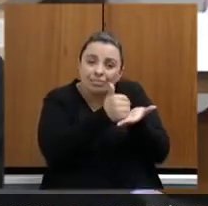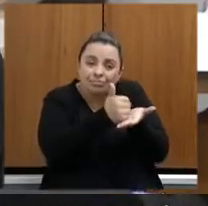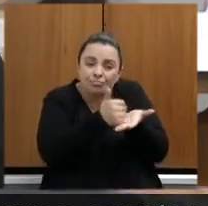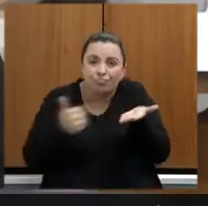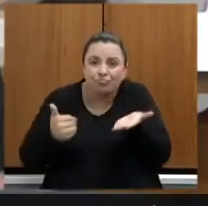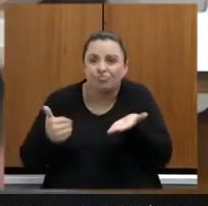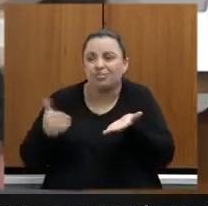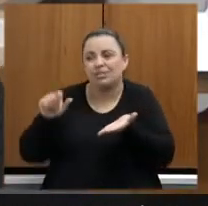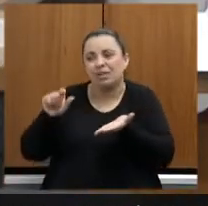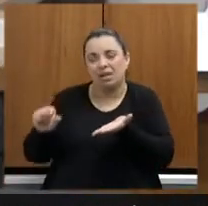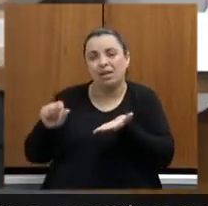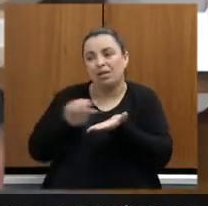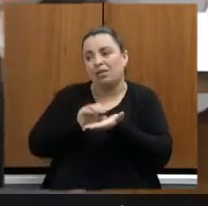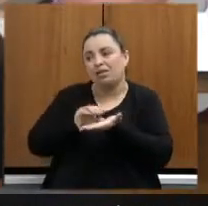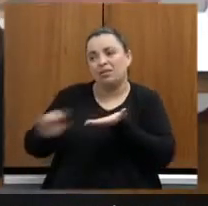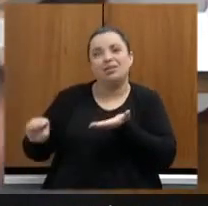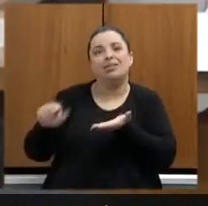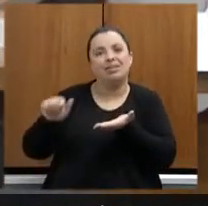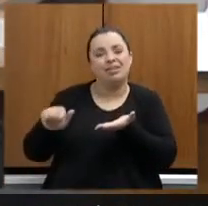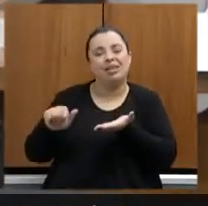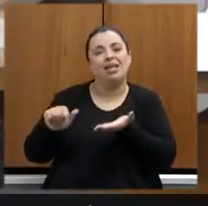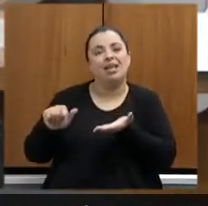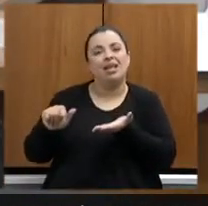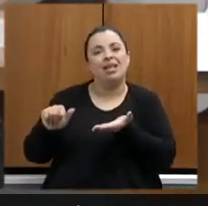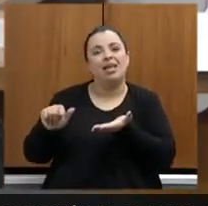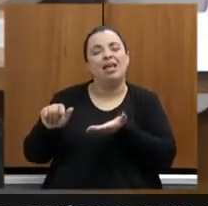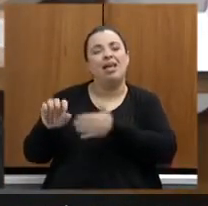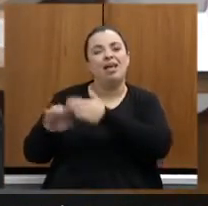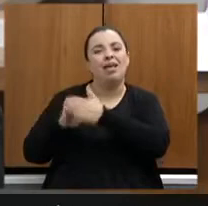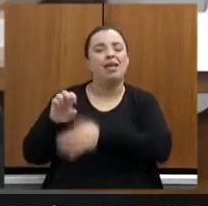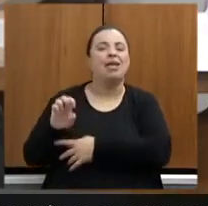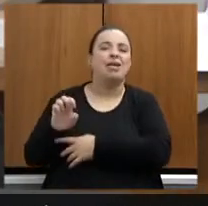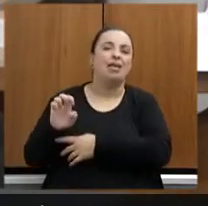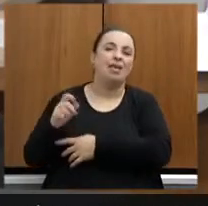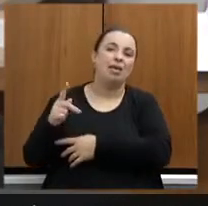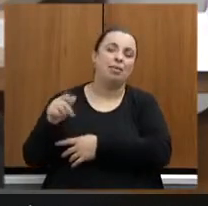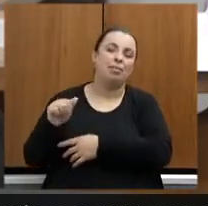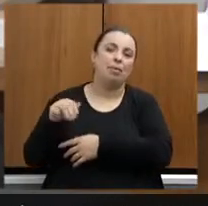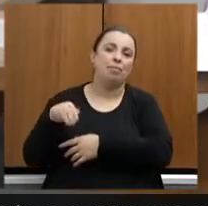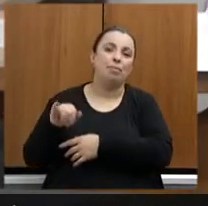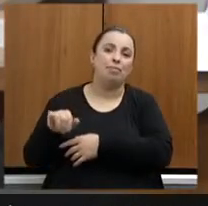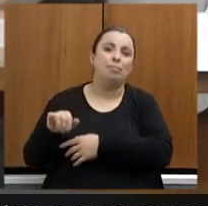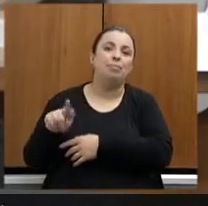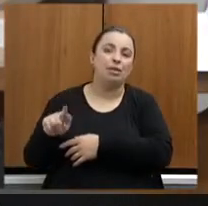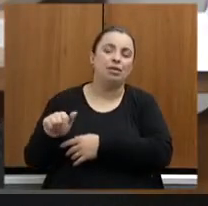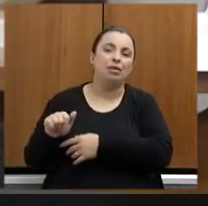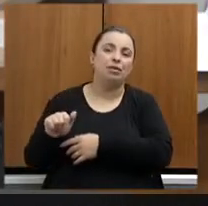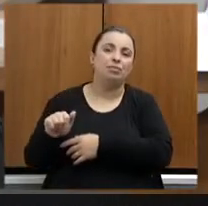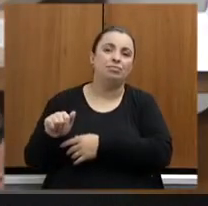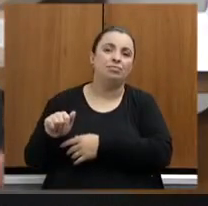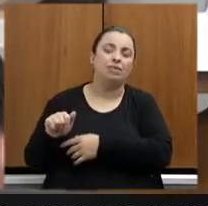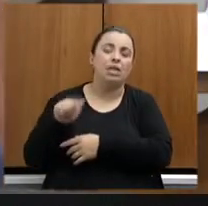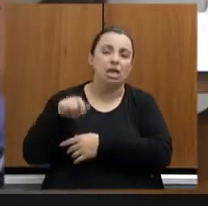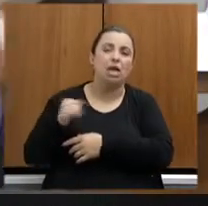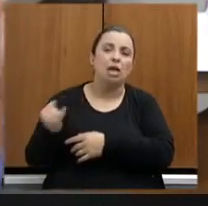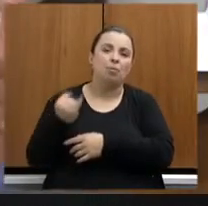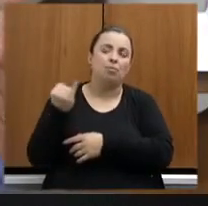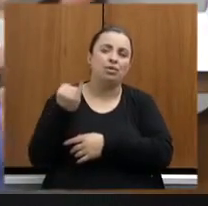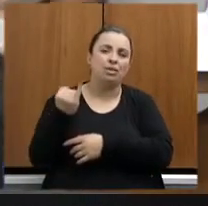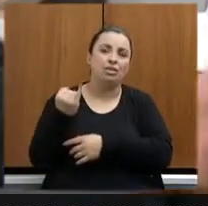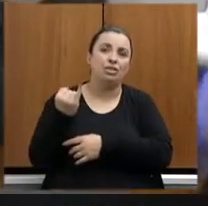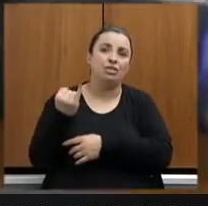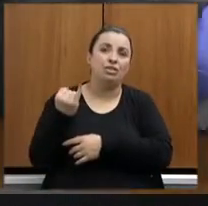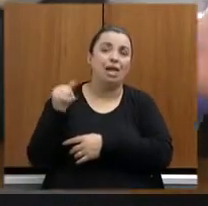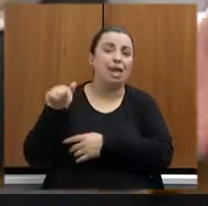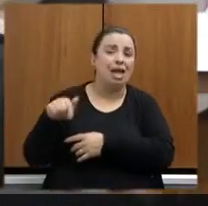estender esses cursos têm que repara migue a gente sabe que O que são os eu não importa se é para mim